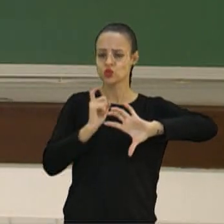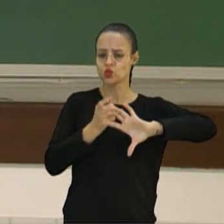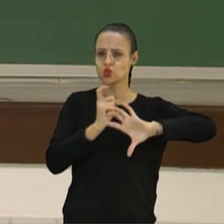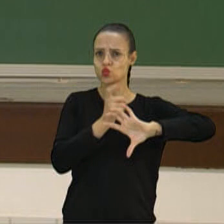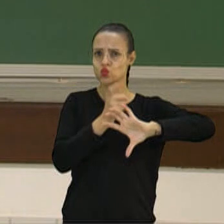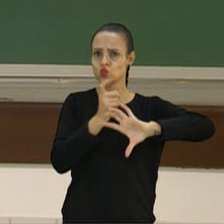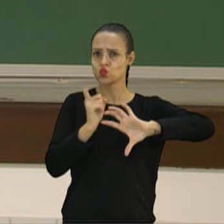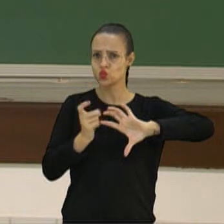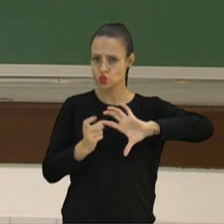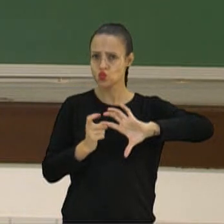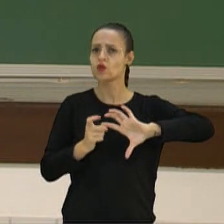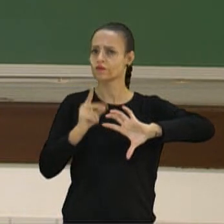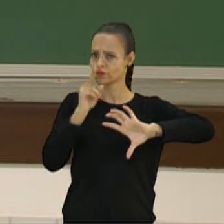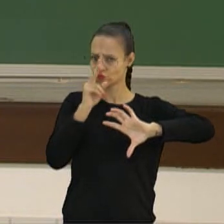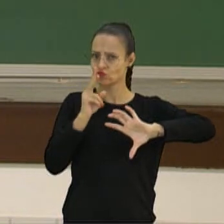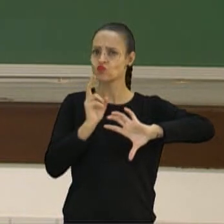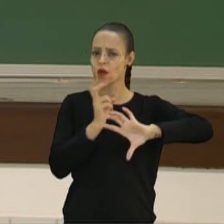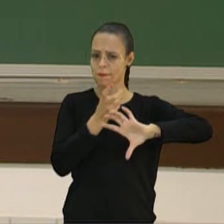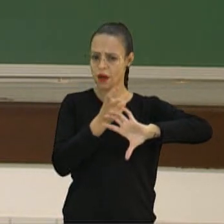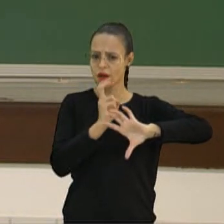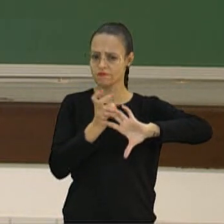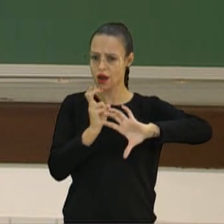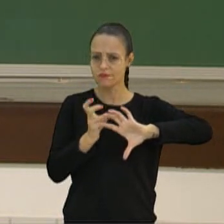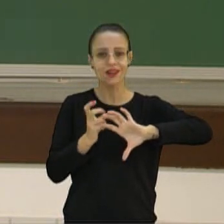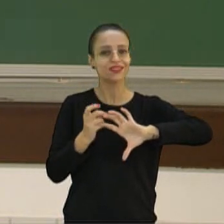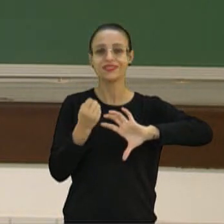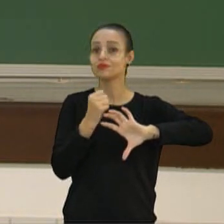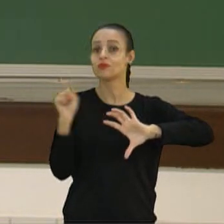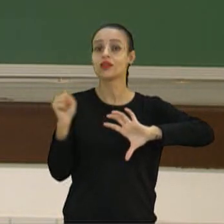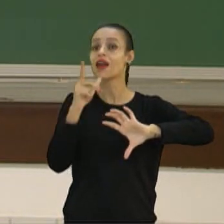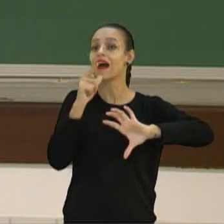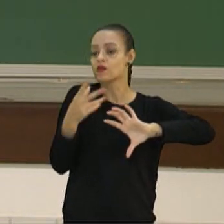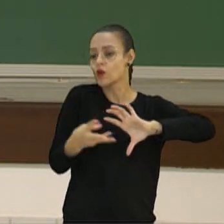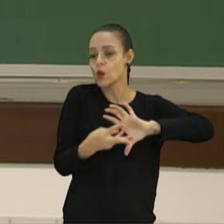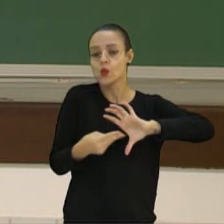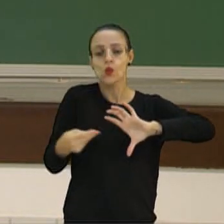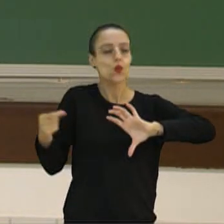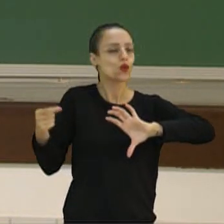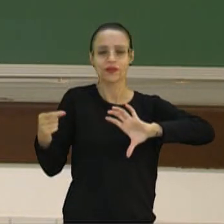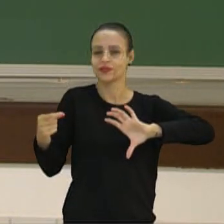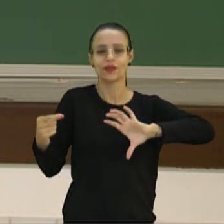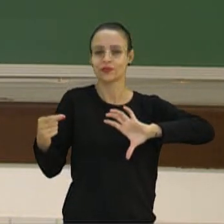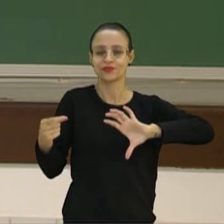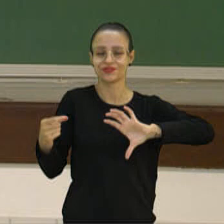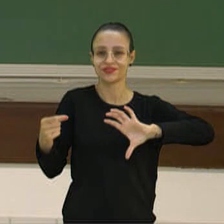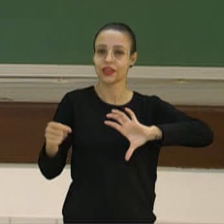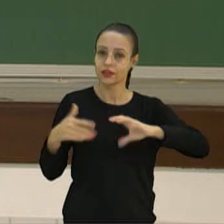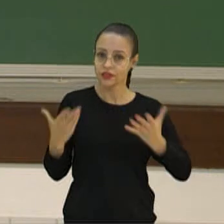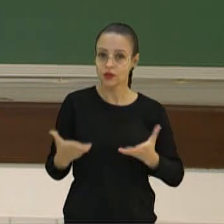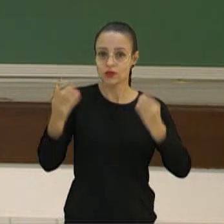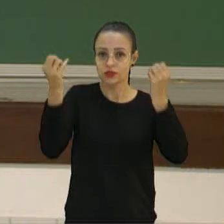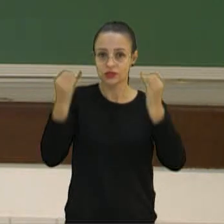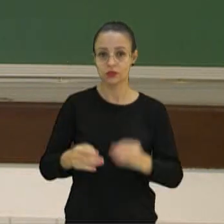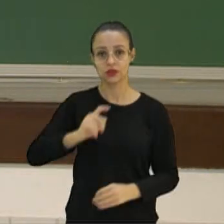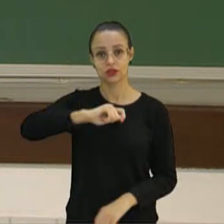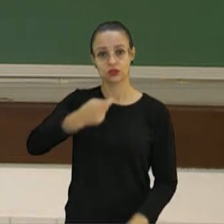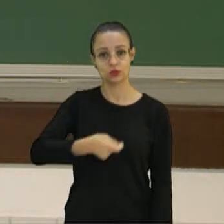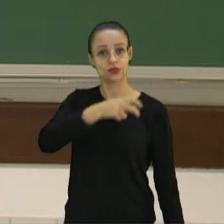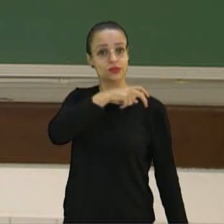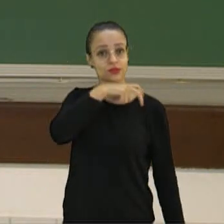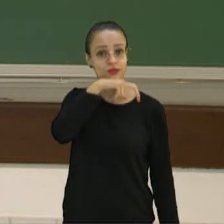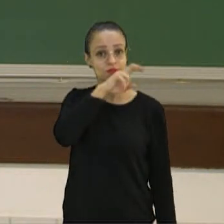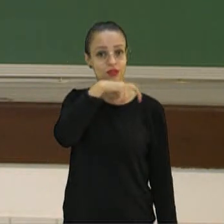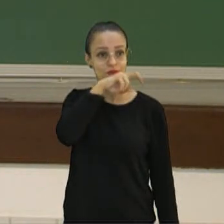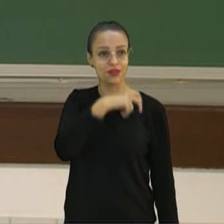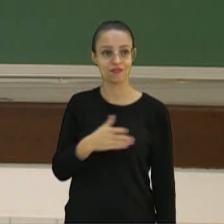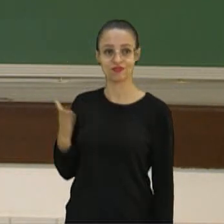placa bem resistente, que impede que ela perca água do corpo para o ambiente. Quando a gente fala das serpentes, ó, nós temos esse